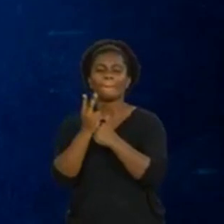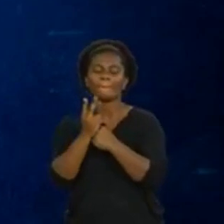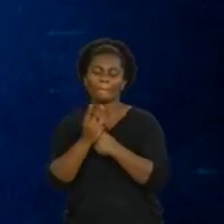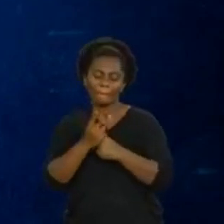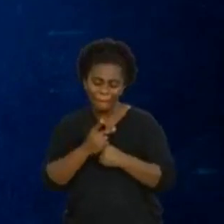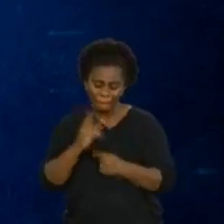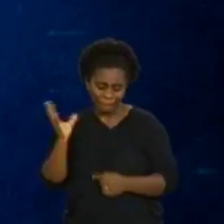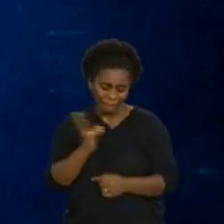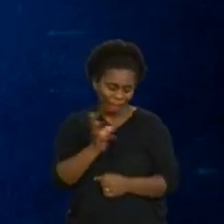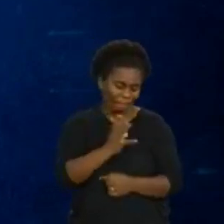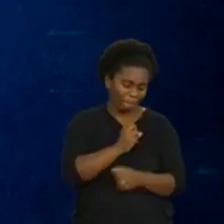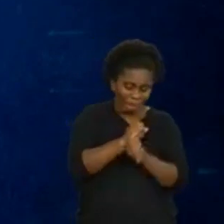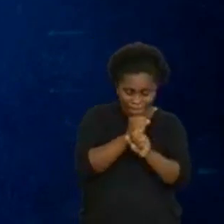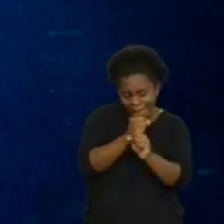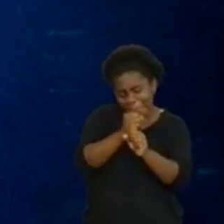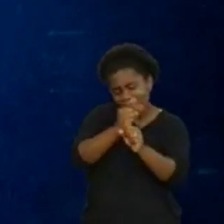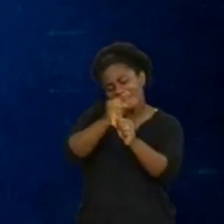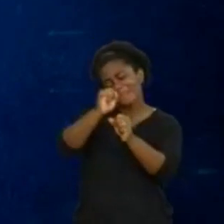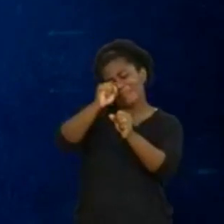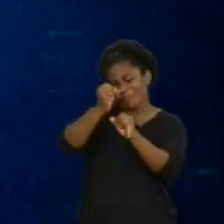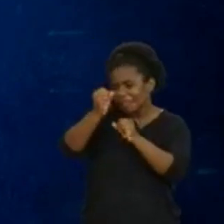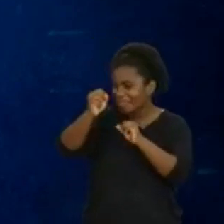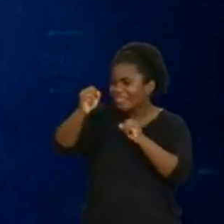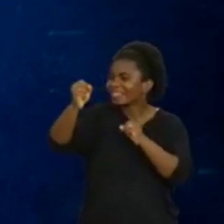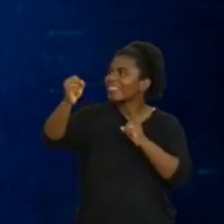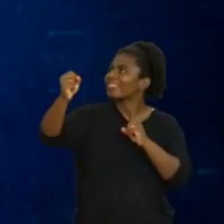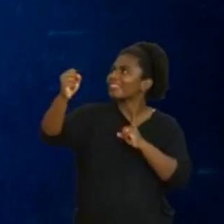Seu amor.